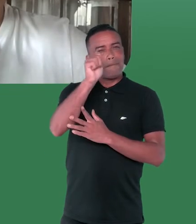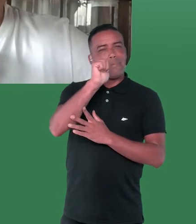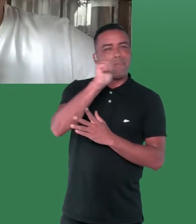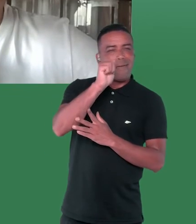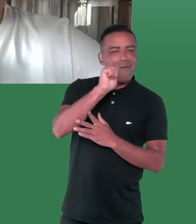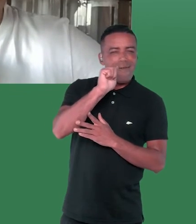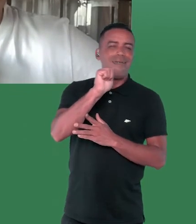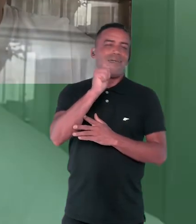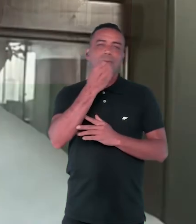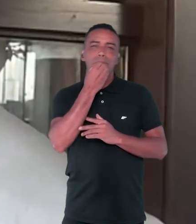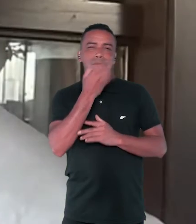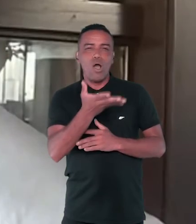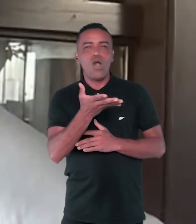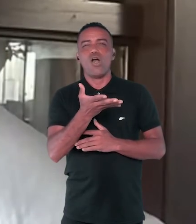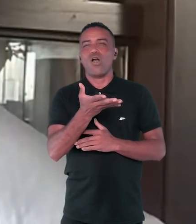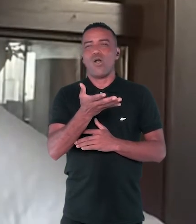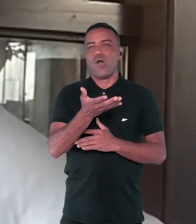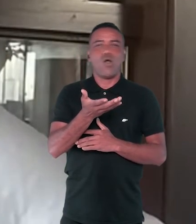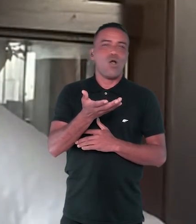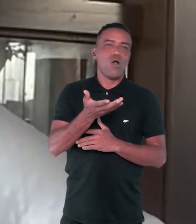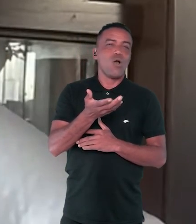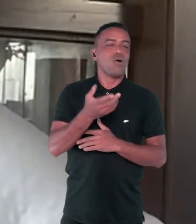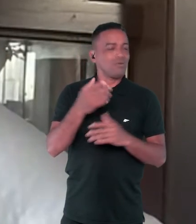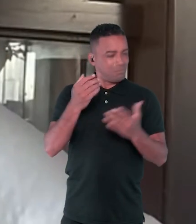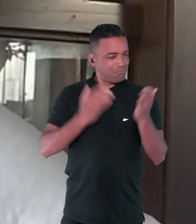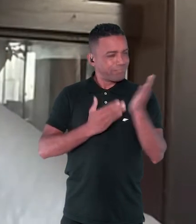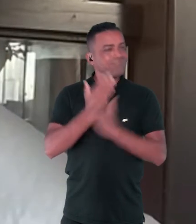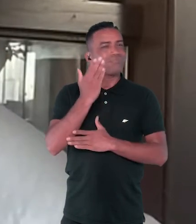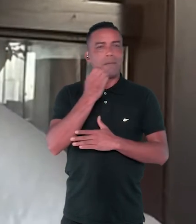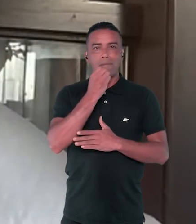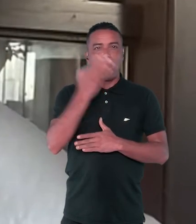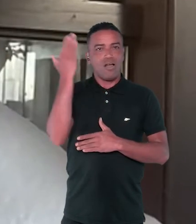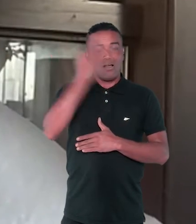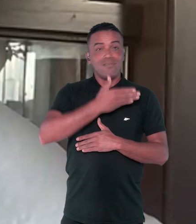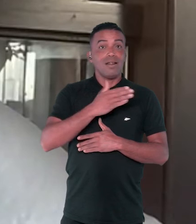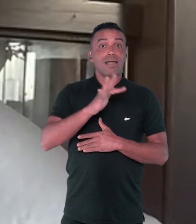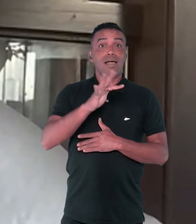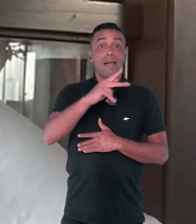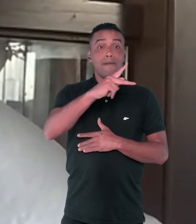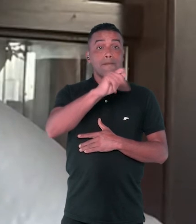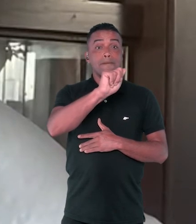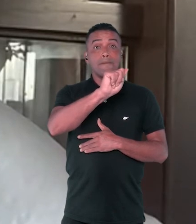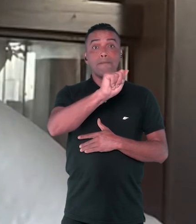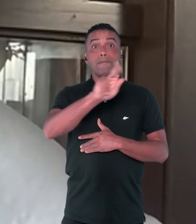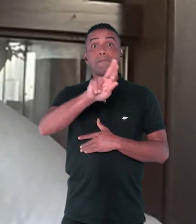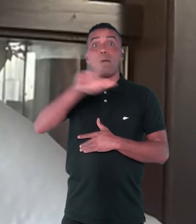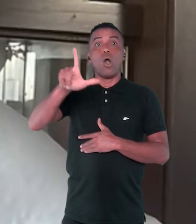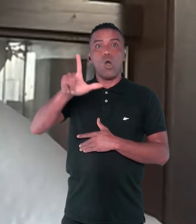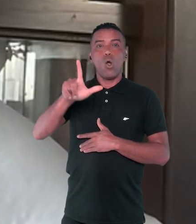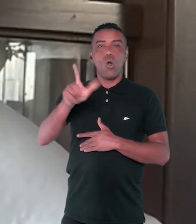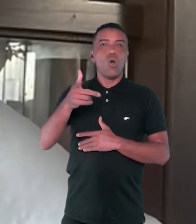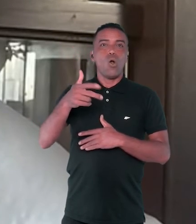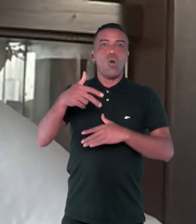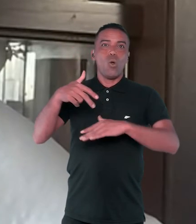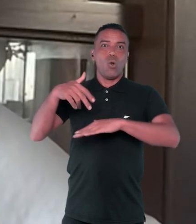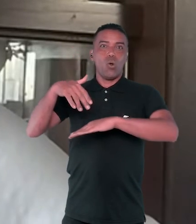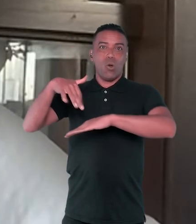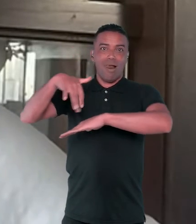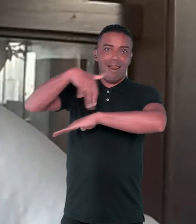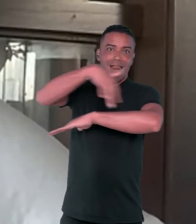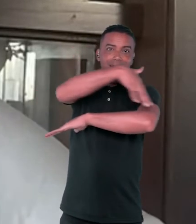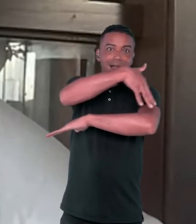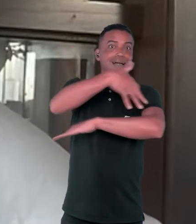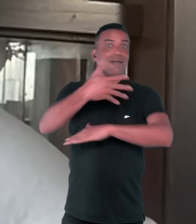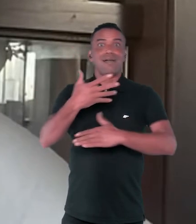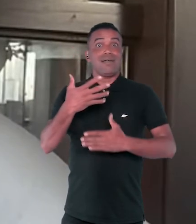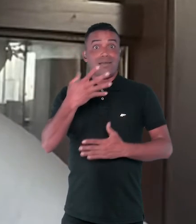álcoolzinho de vez em quando, que também não mata, está provado. Paul McCartney pitou maconha há 40 anos, está com 81, está pulando para